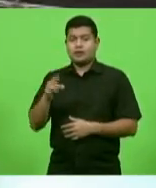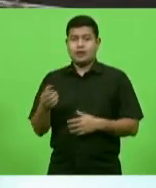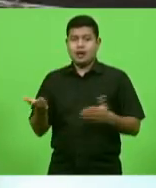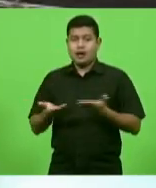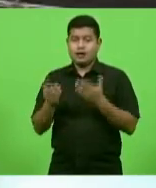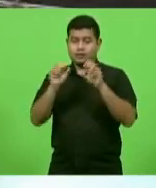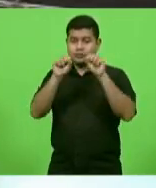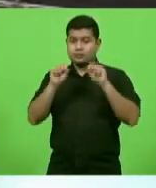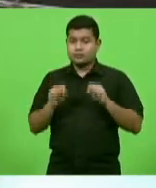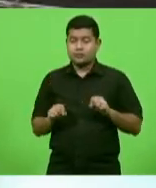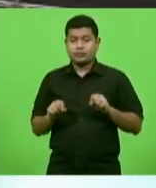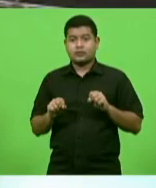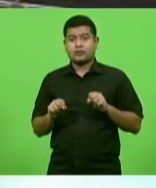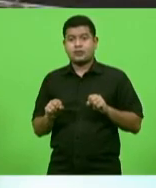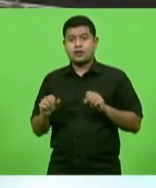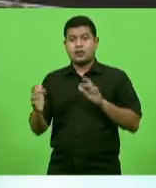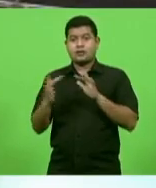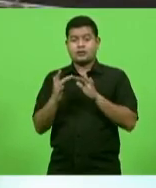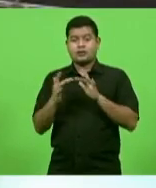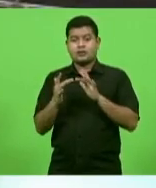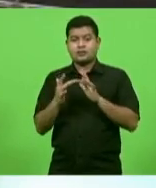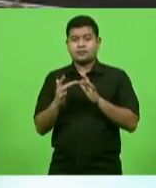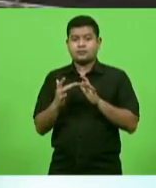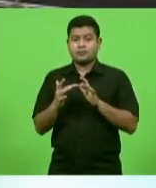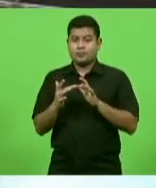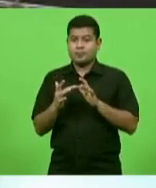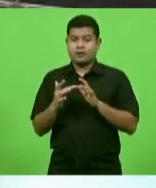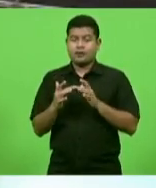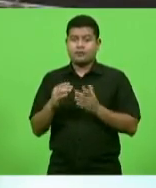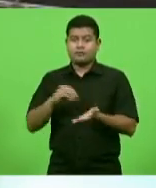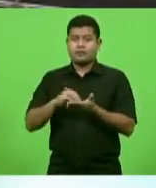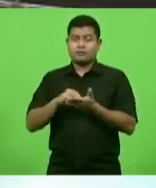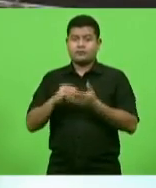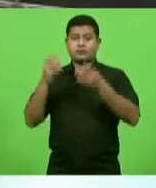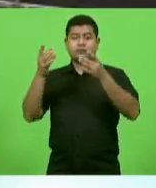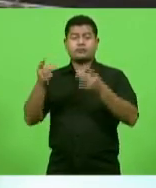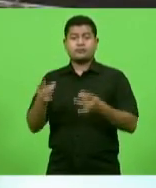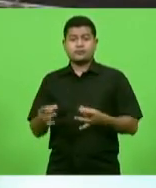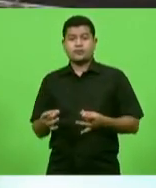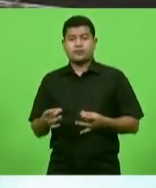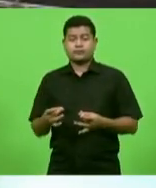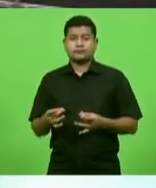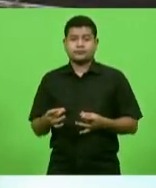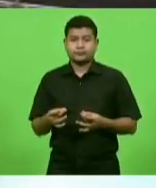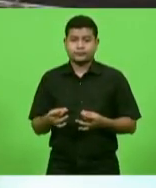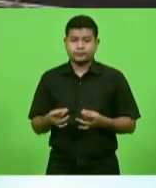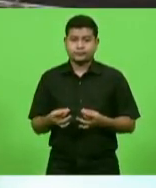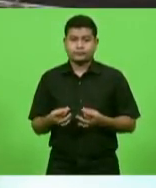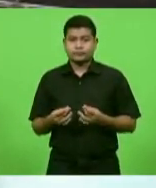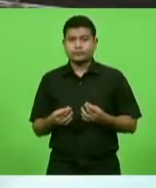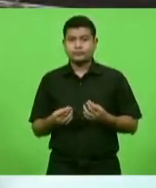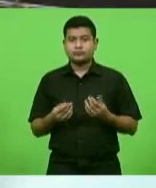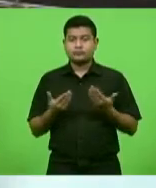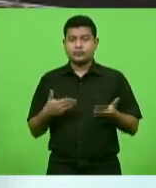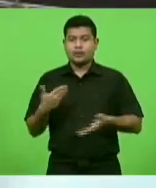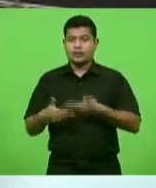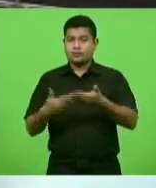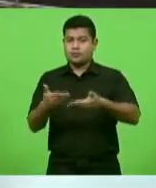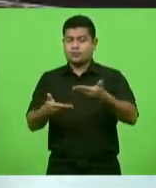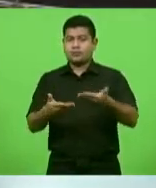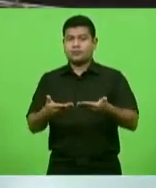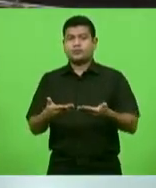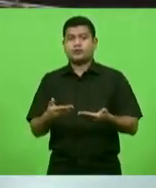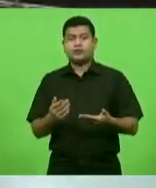nesses contatos não sei especificou e esse processo